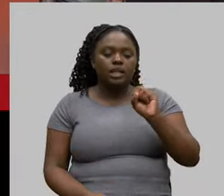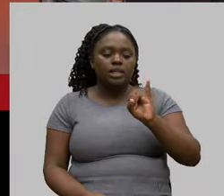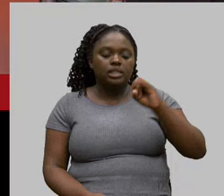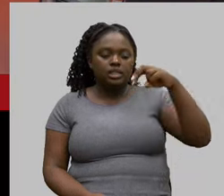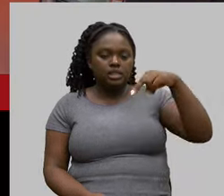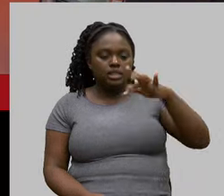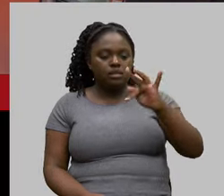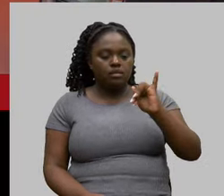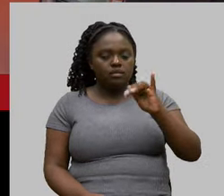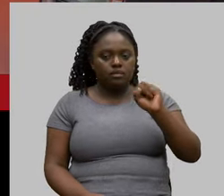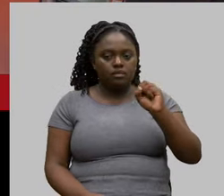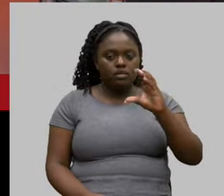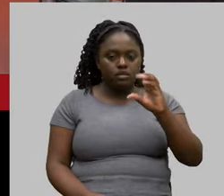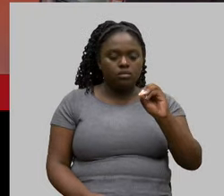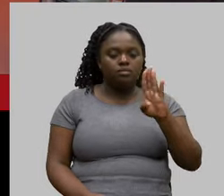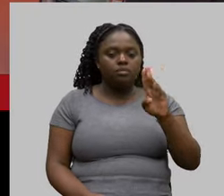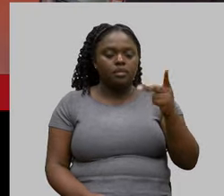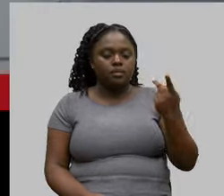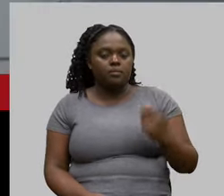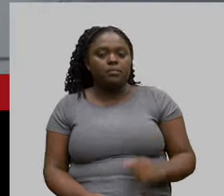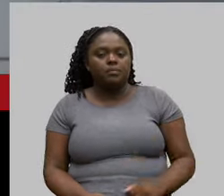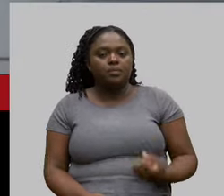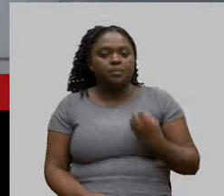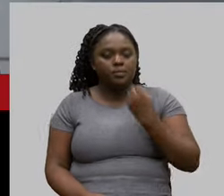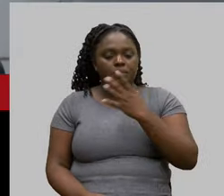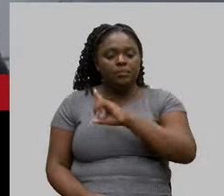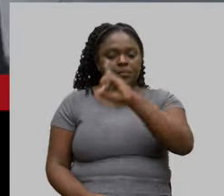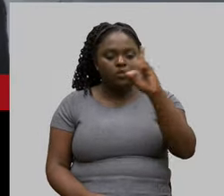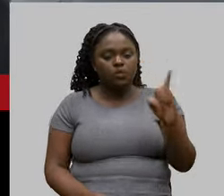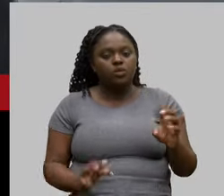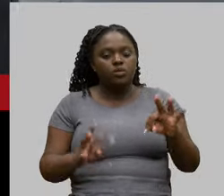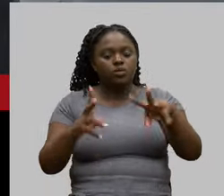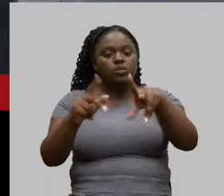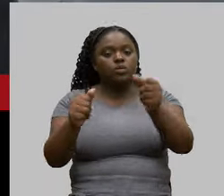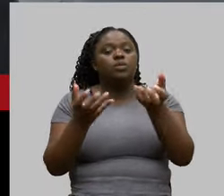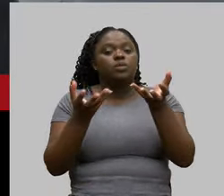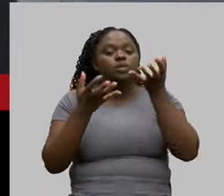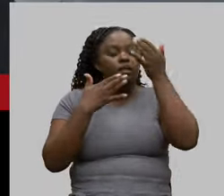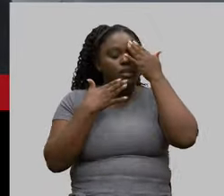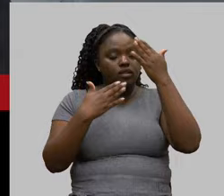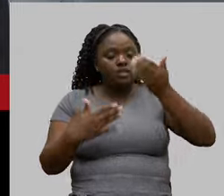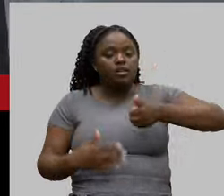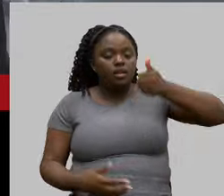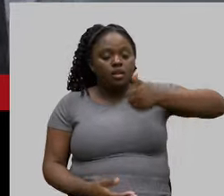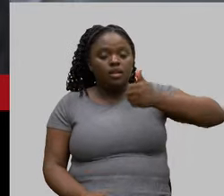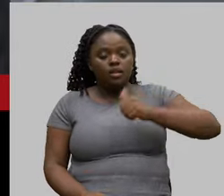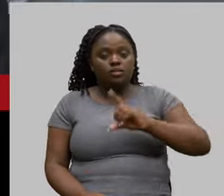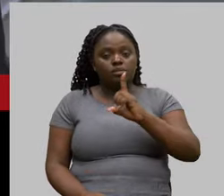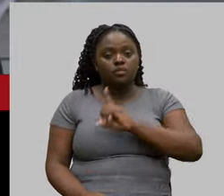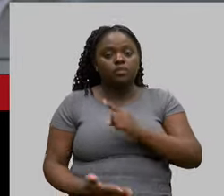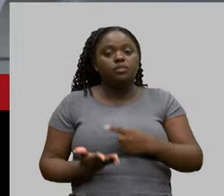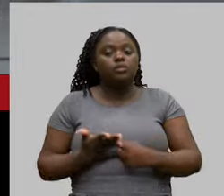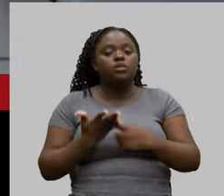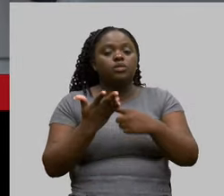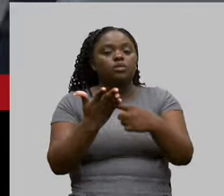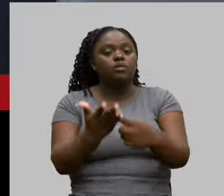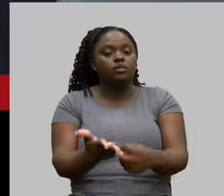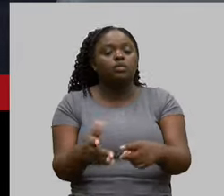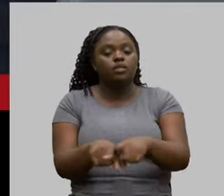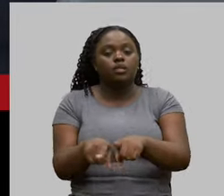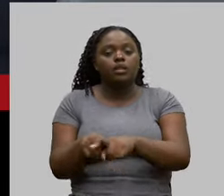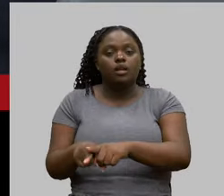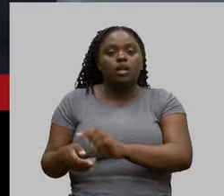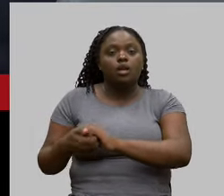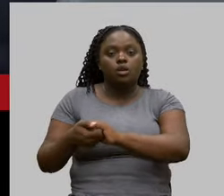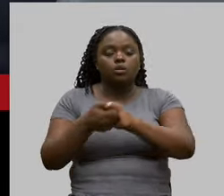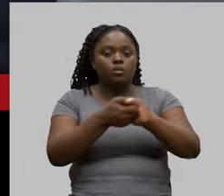BH Bom dia a todas e todos eu gostaria de agradecer primeiramente o deputado Betão pelo convite na pessoa de quem cumprimenta os demais integrantes da